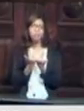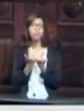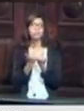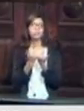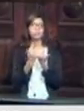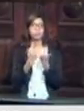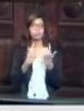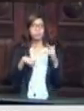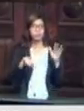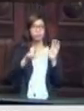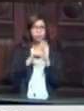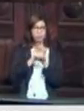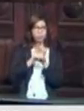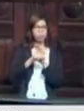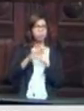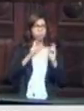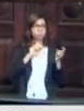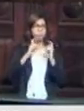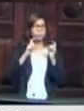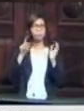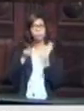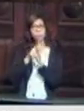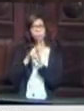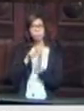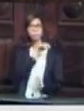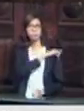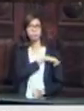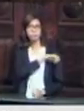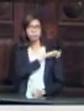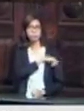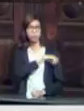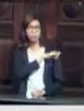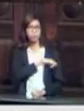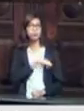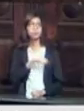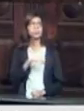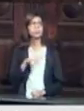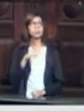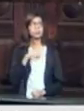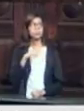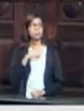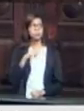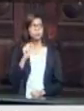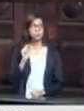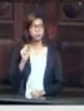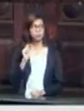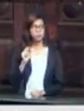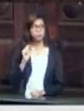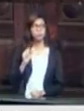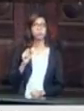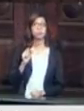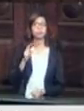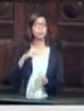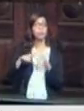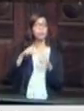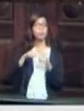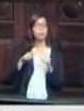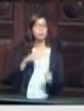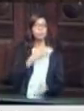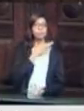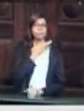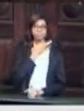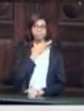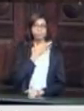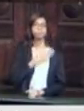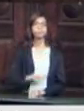Legislativa do Estado do Rio de Janeiro, trabalha temas referentes à crise, né?